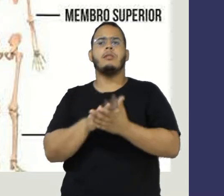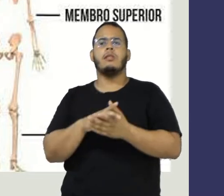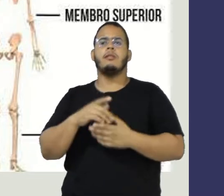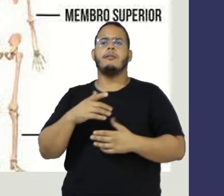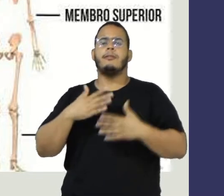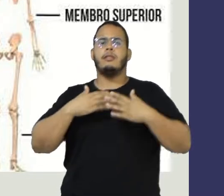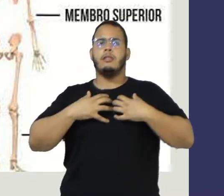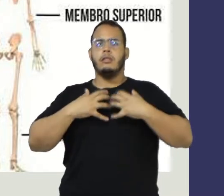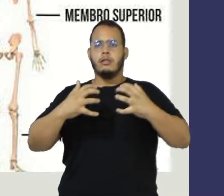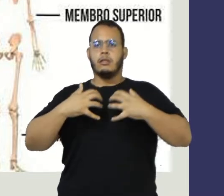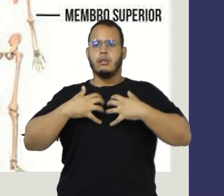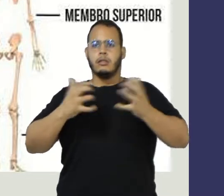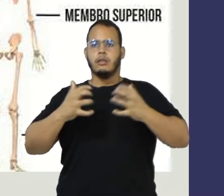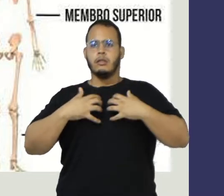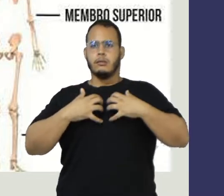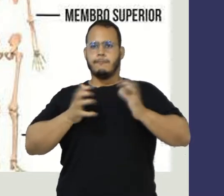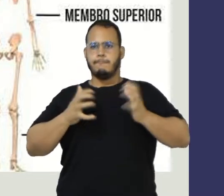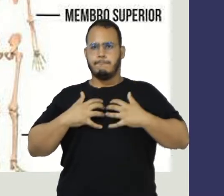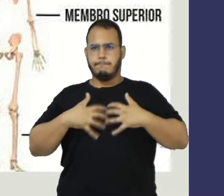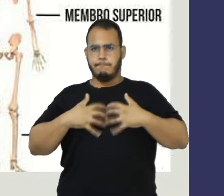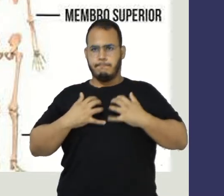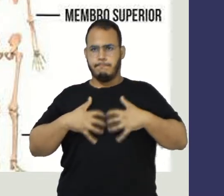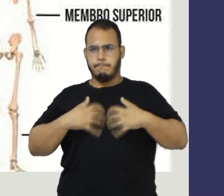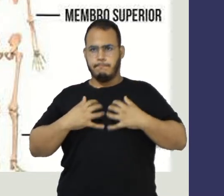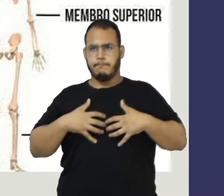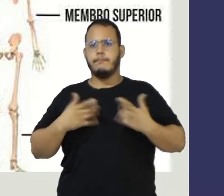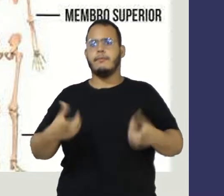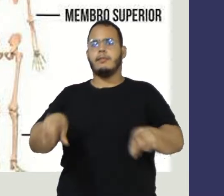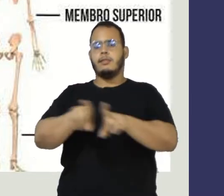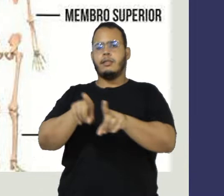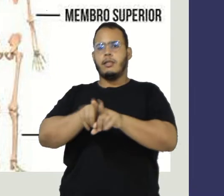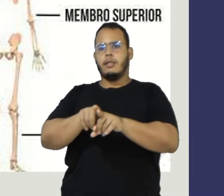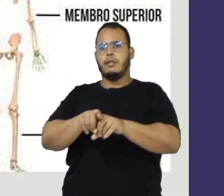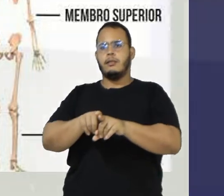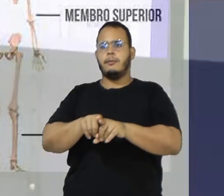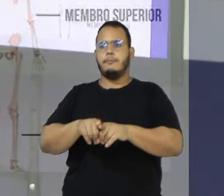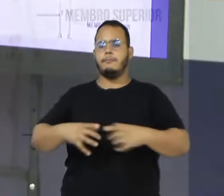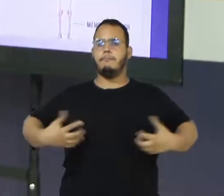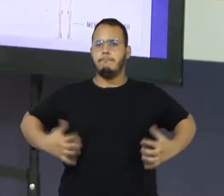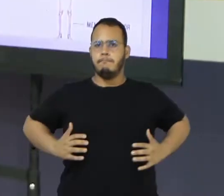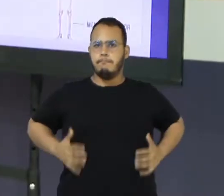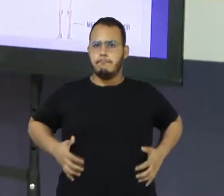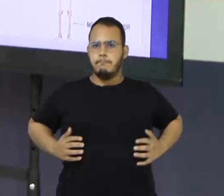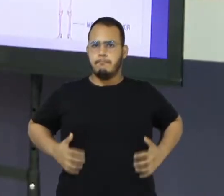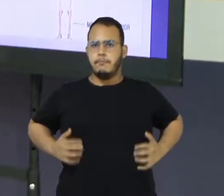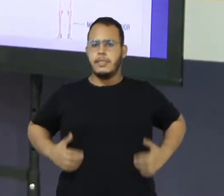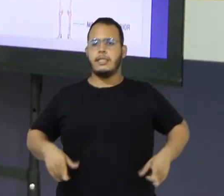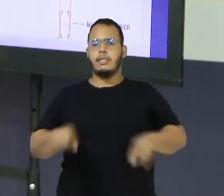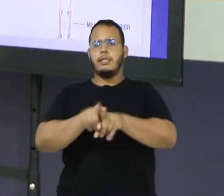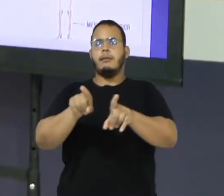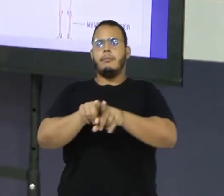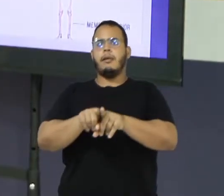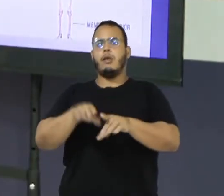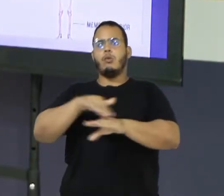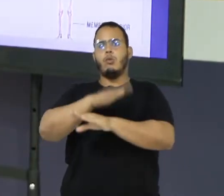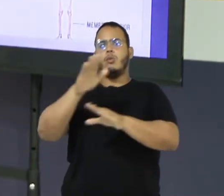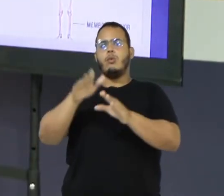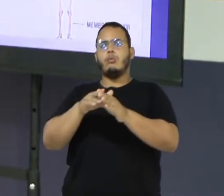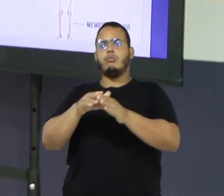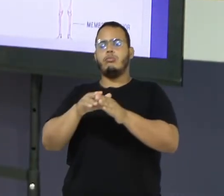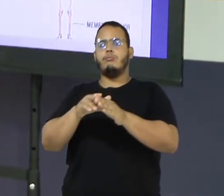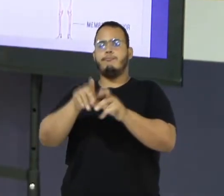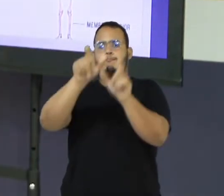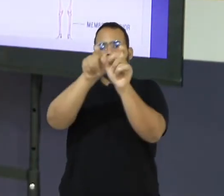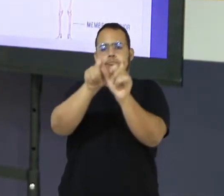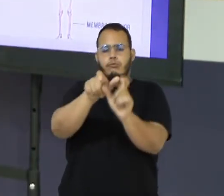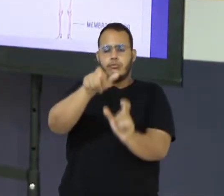né, que é justamente esse osso aqui, ó, do nosso peito. As costelas, que todo mundo conhece. E, por fim, todas as vértebras aí da